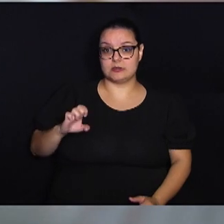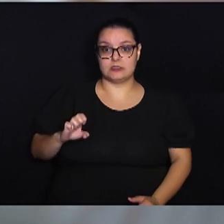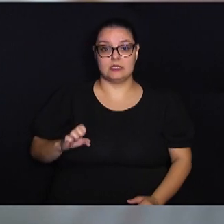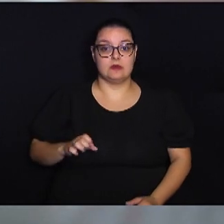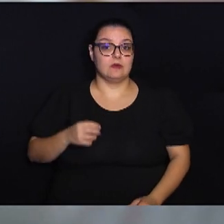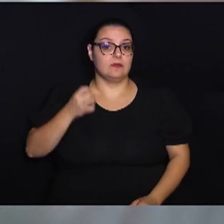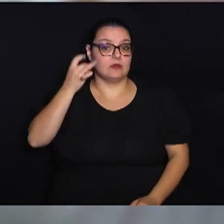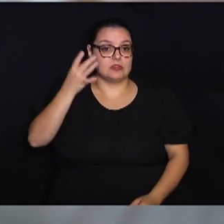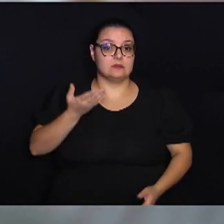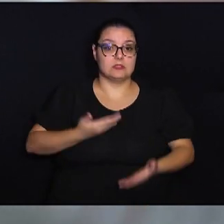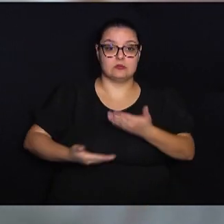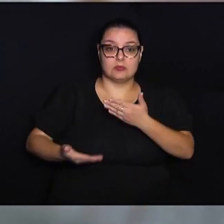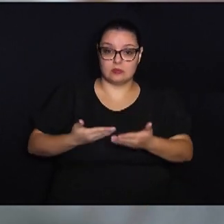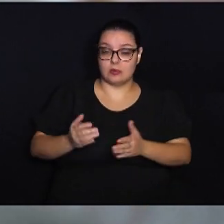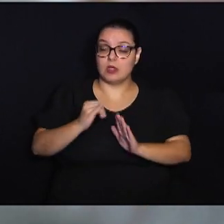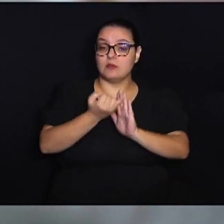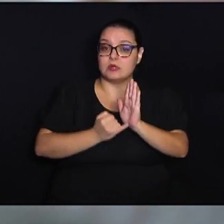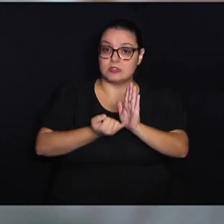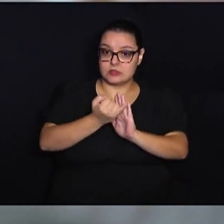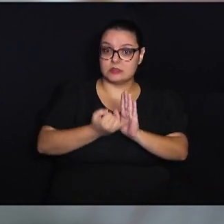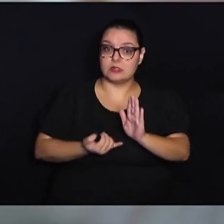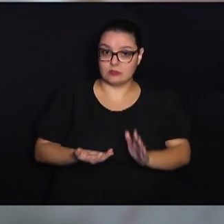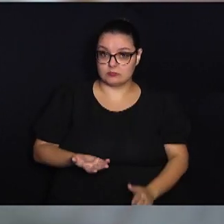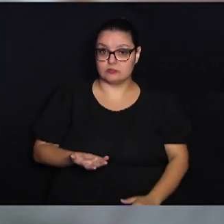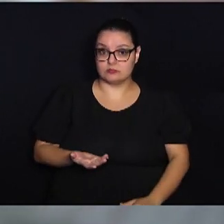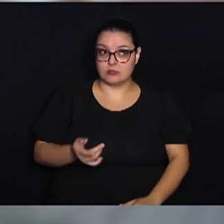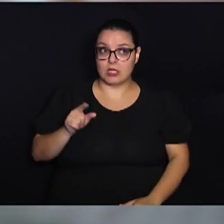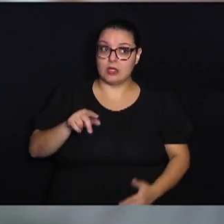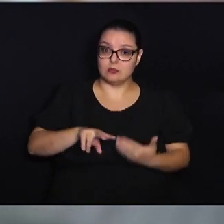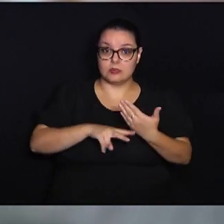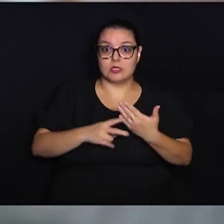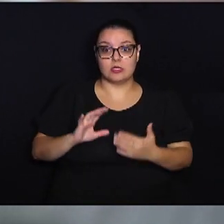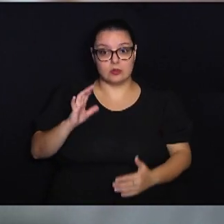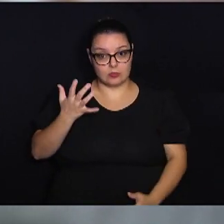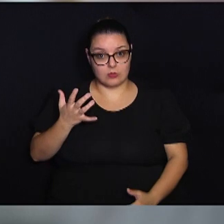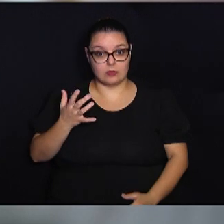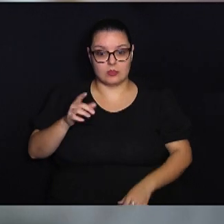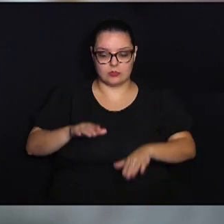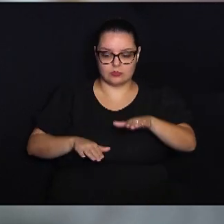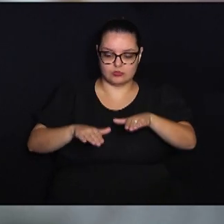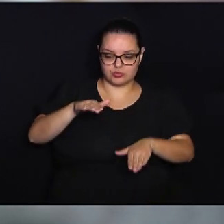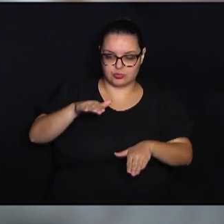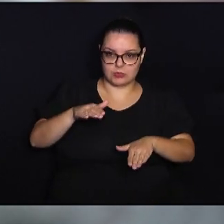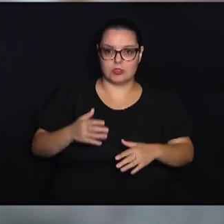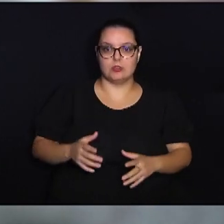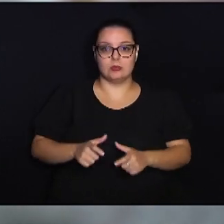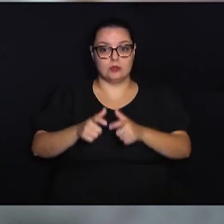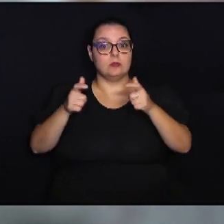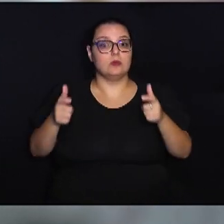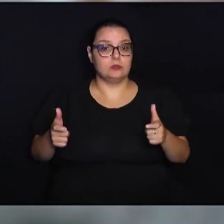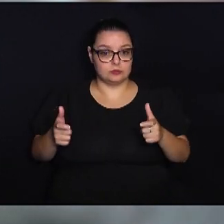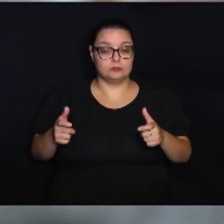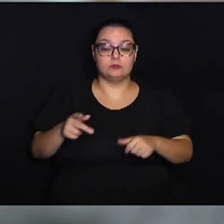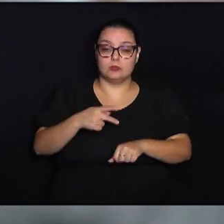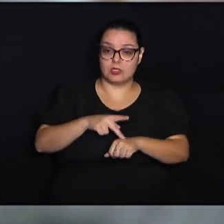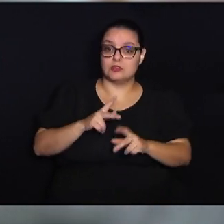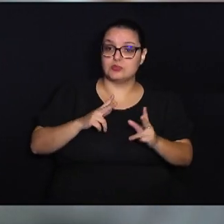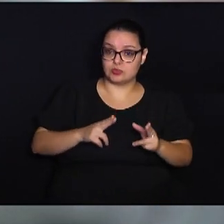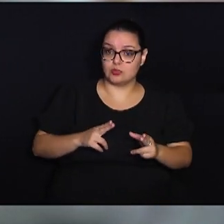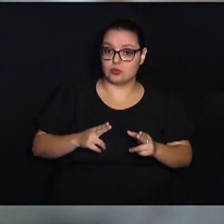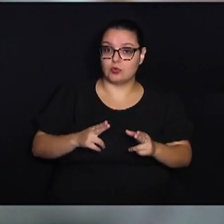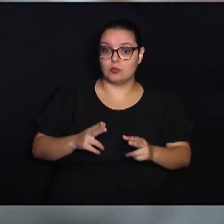motivo fica mais atrativo aplicar dólar fora do Brasil, então você tem um fluxo de saída maior e o preço tende a subir, certo? Então, neste momento, com o